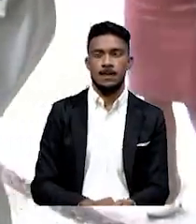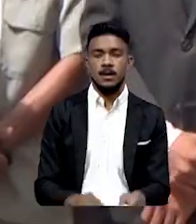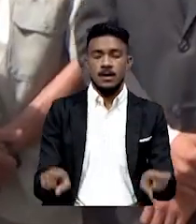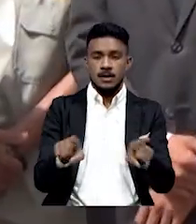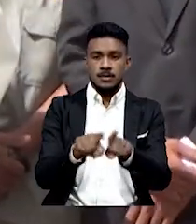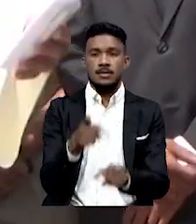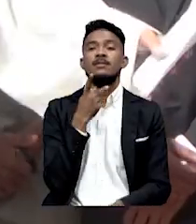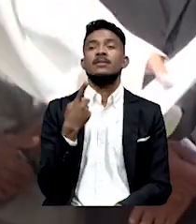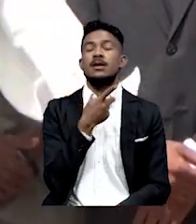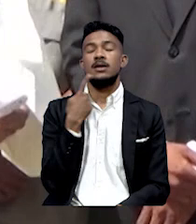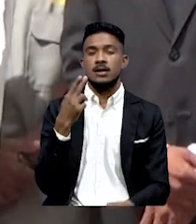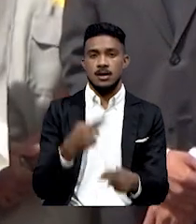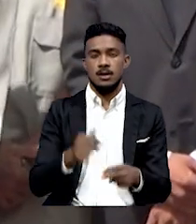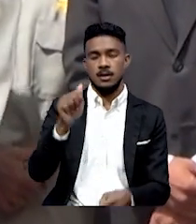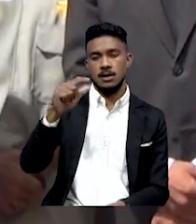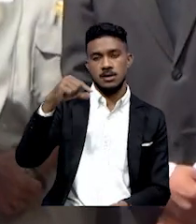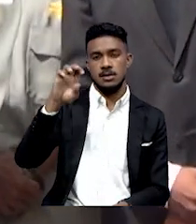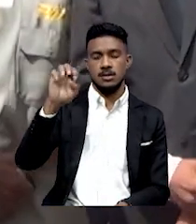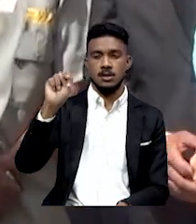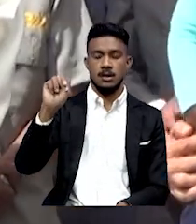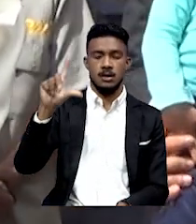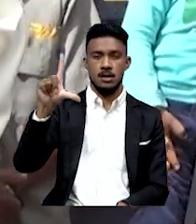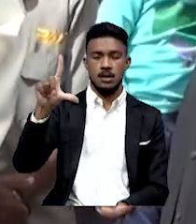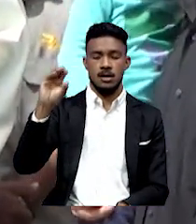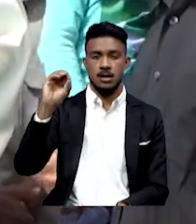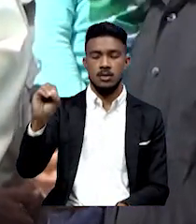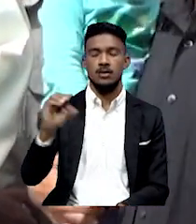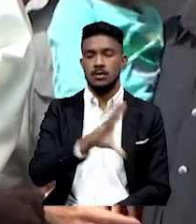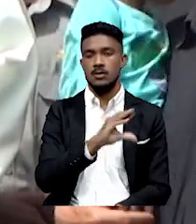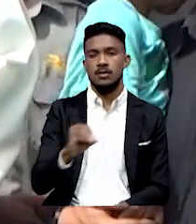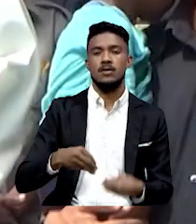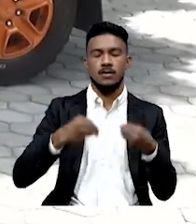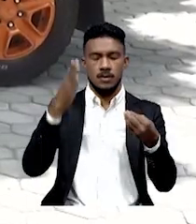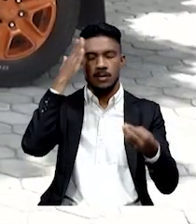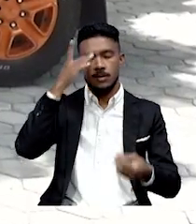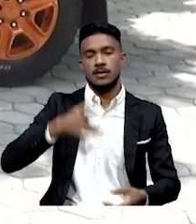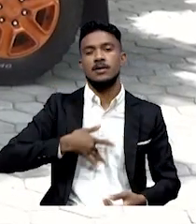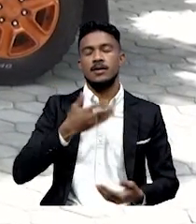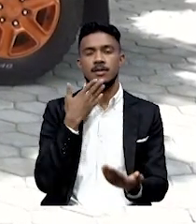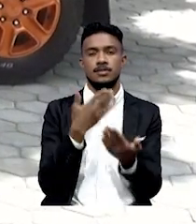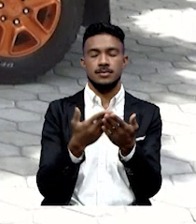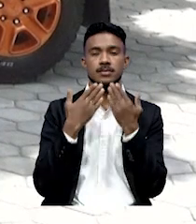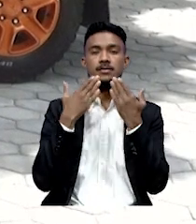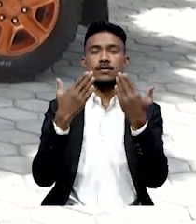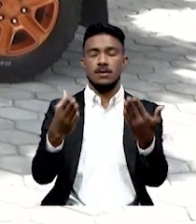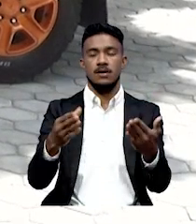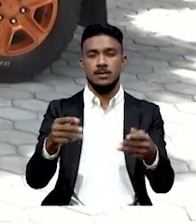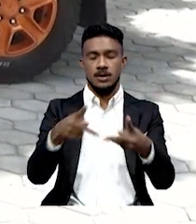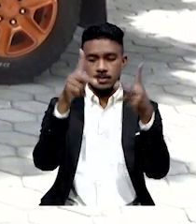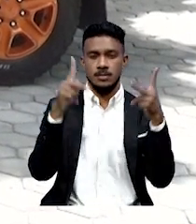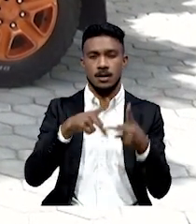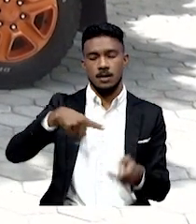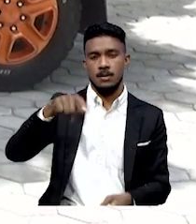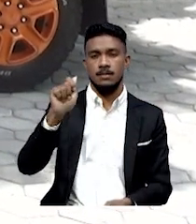Padre Ângelo Salsinha, orgulho no agradece a iniciativa no Laran Luak, Rússia Fundação Pax, nebetulun ona